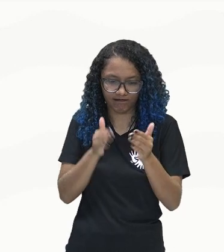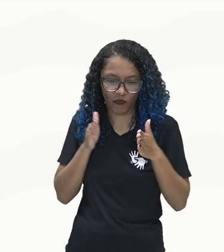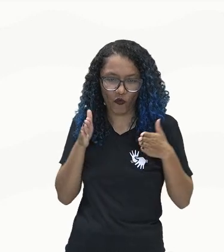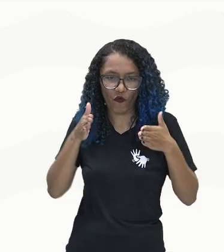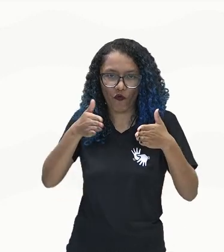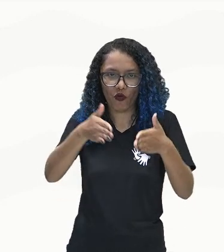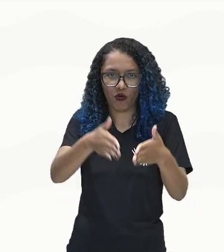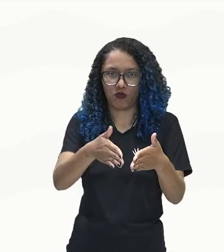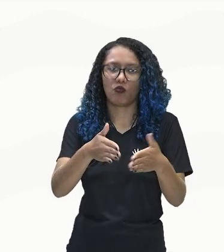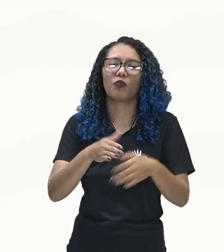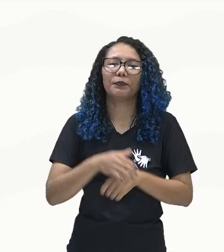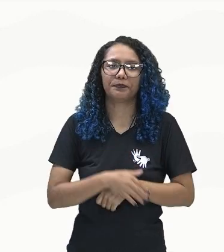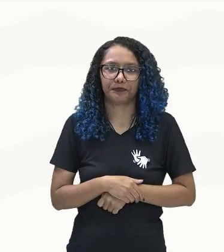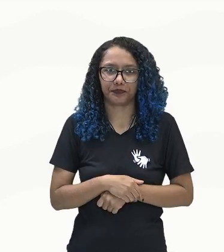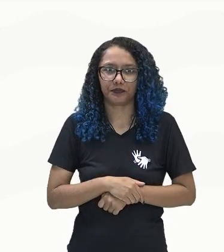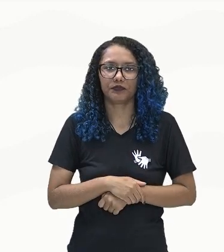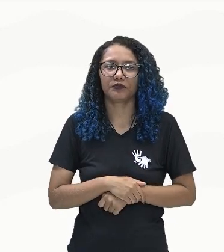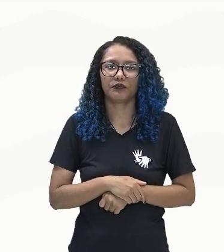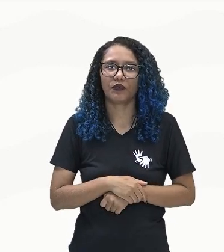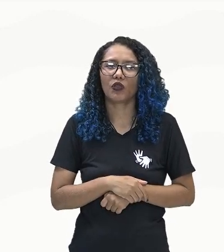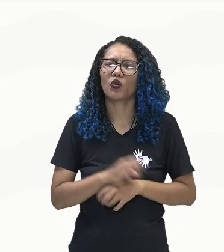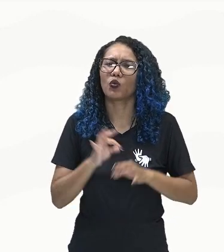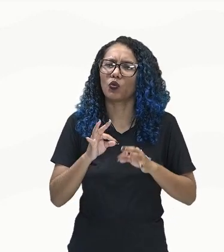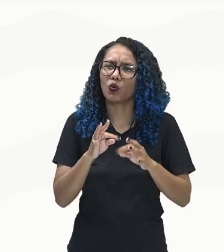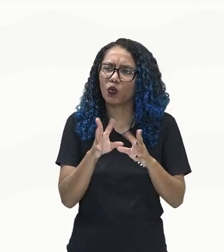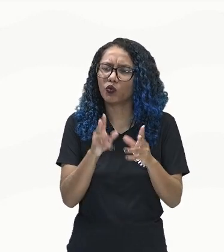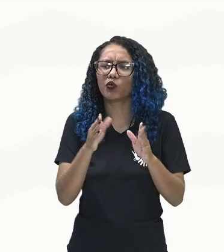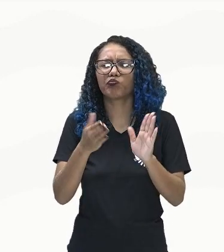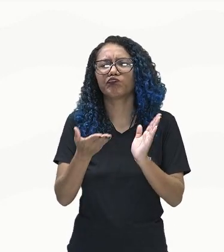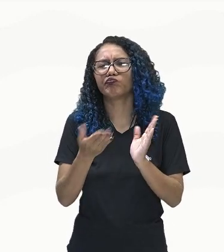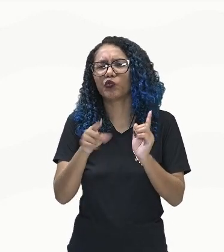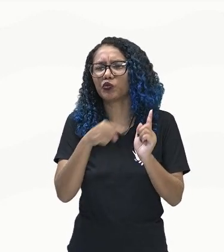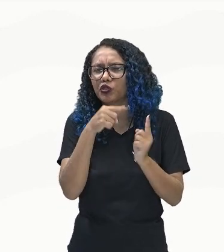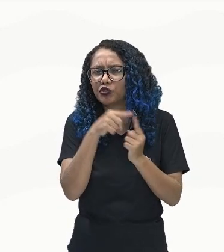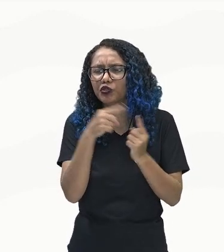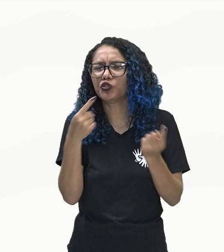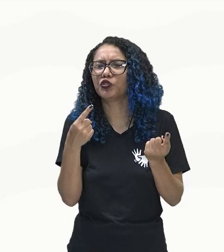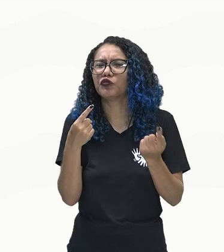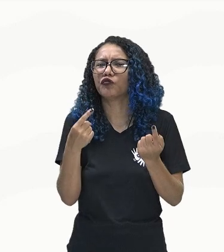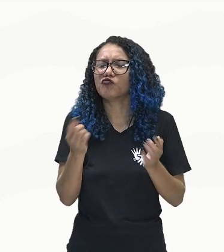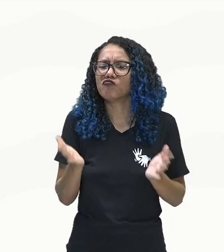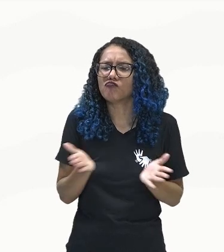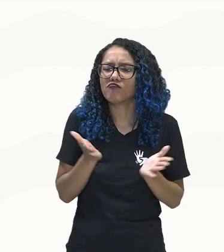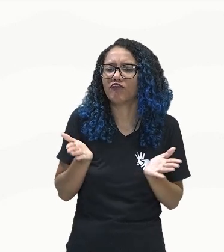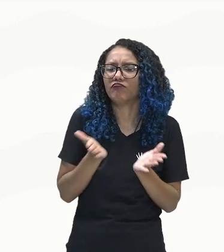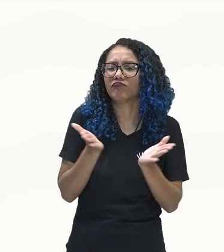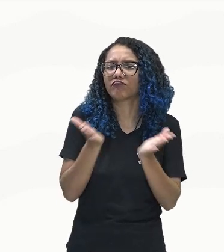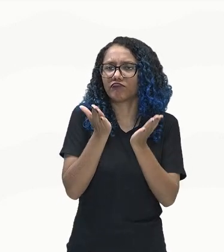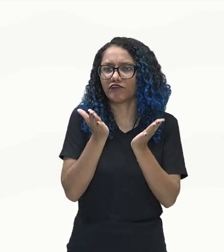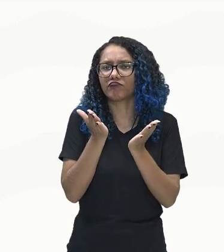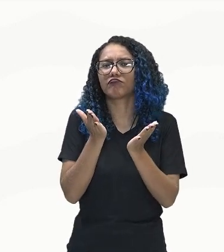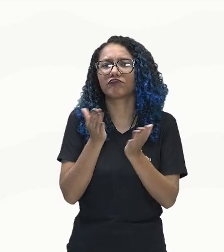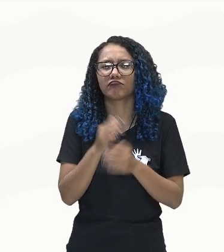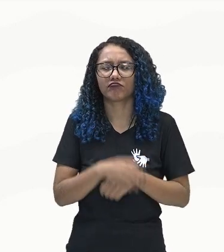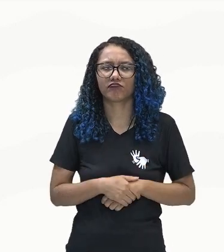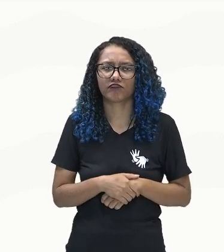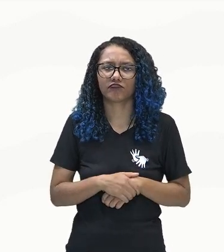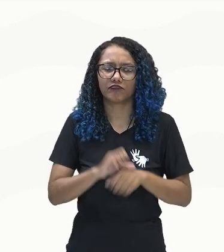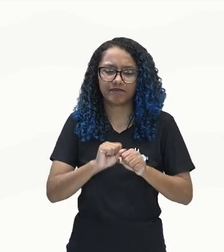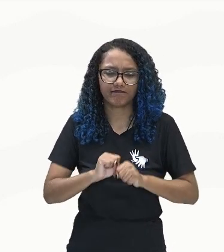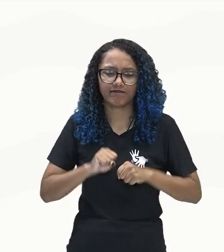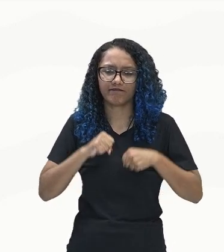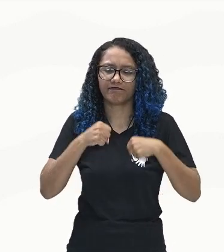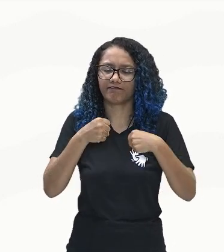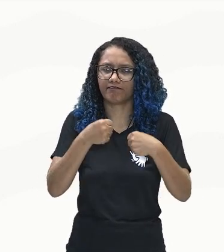a partir desse propósito e de toda essa motivação que a gente tem, né, ao longo da caminhada para poder realizar esse